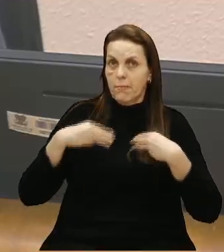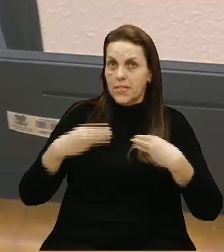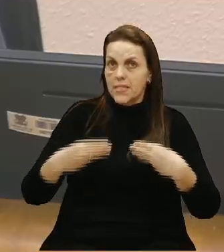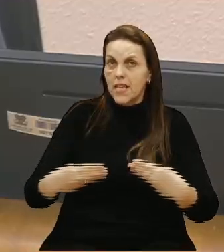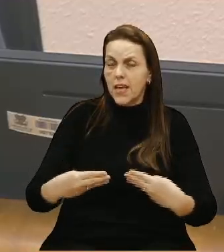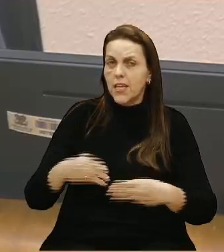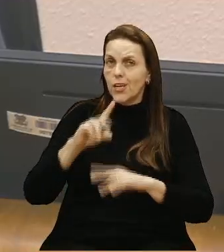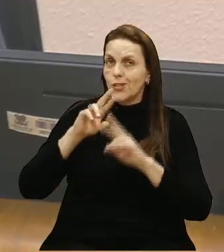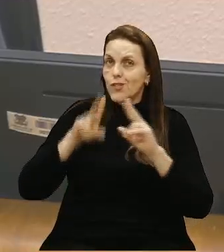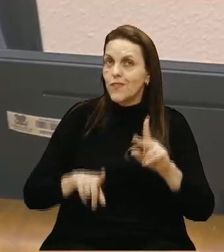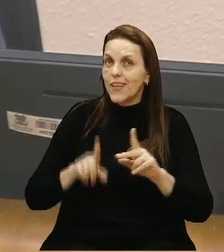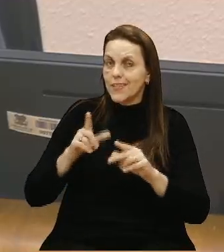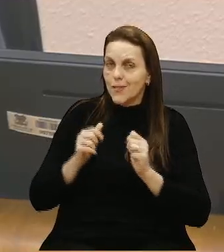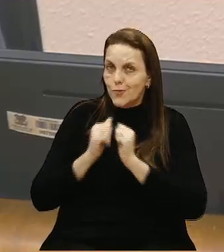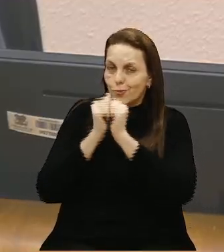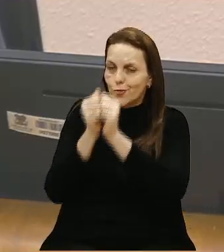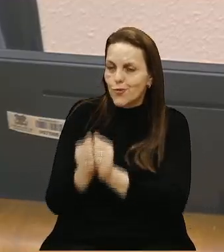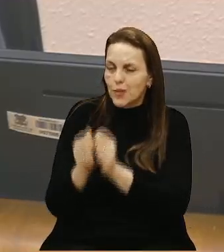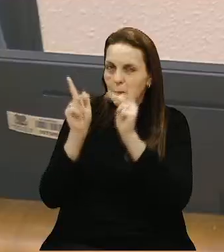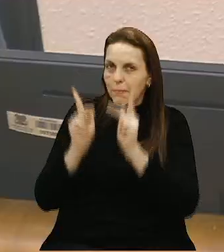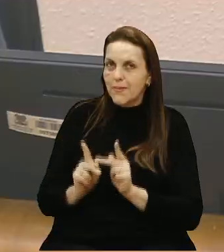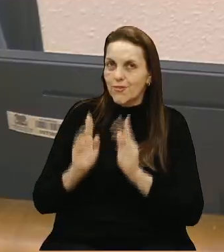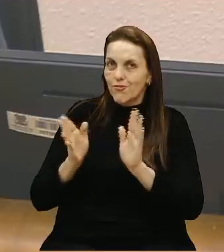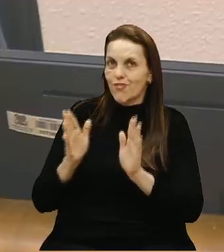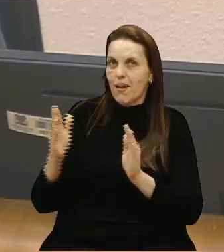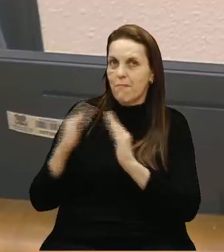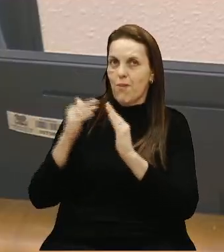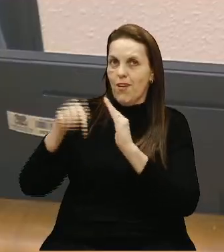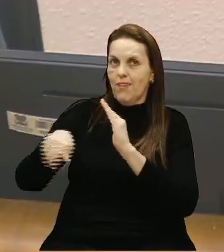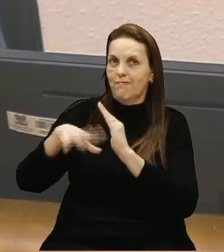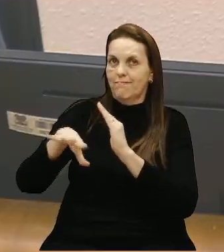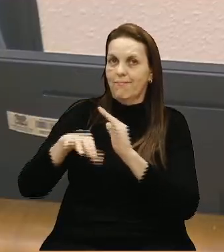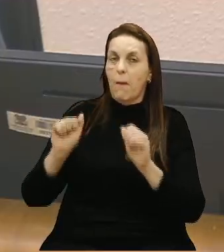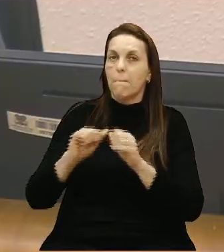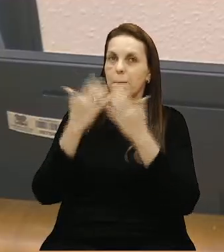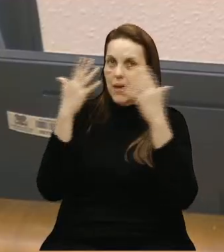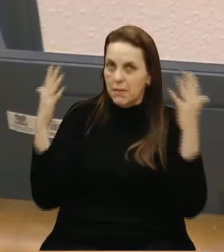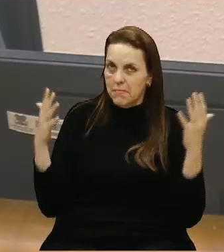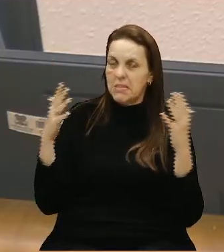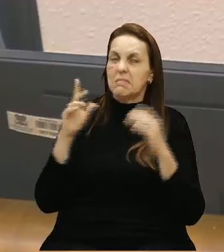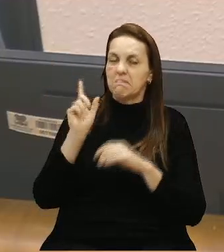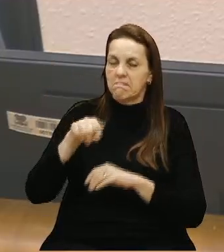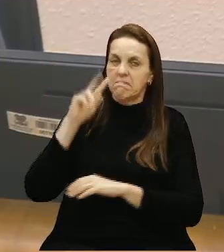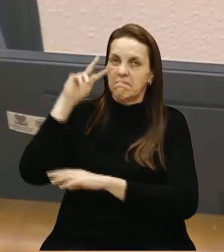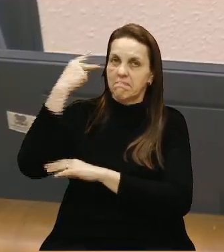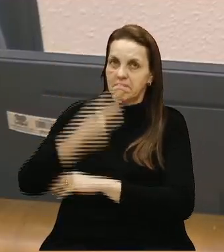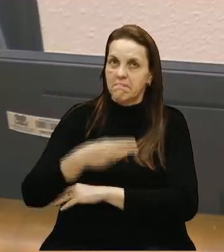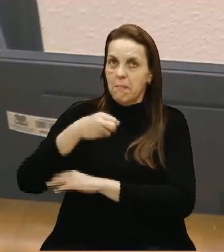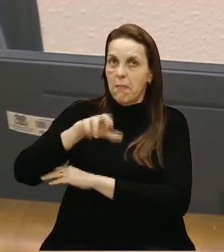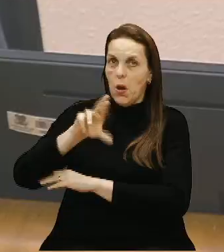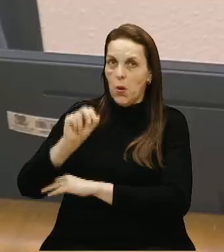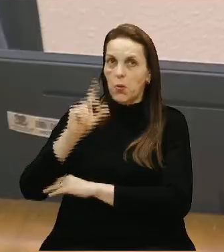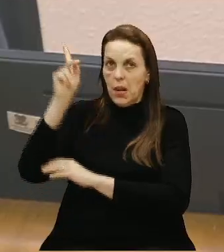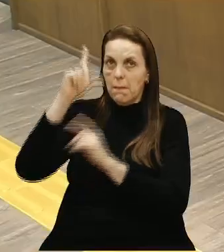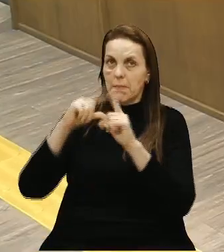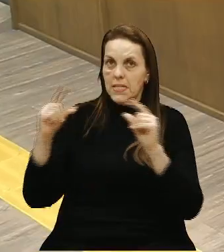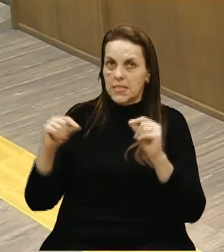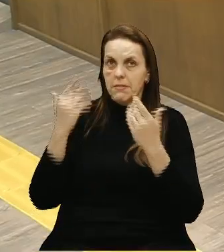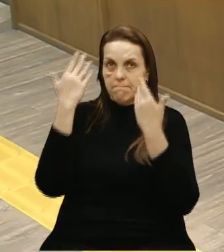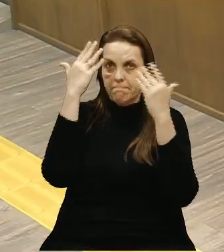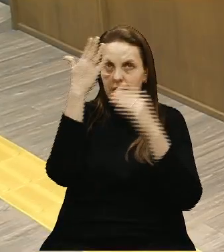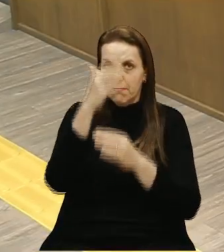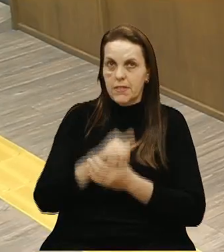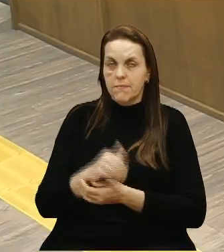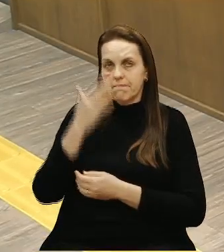de chegar com alguém que já é da casa. Então, parabéns pela posição de reconhecer o trabalho do Mauro Pereira em Brasília. Parabéns, vereador. Obrigado pela